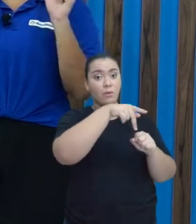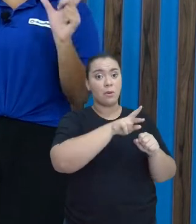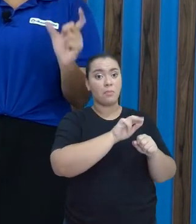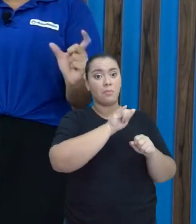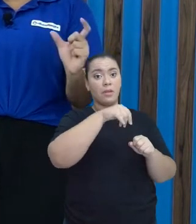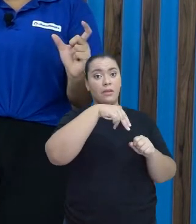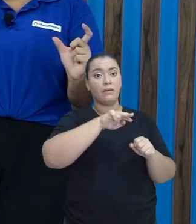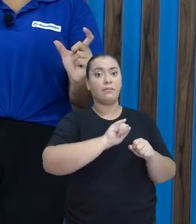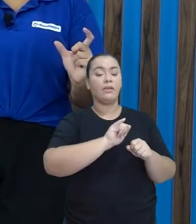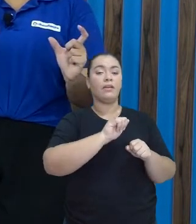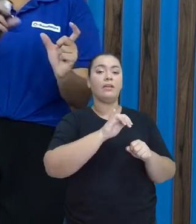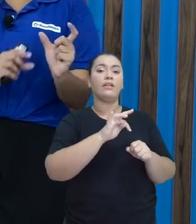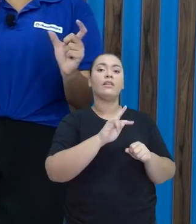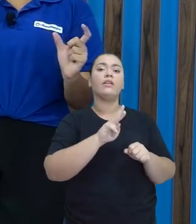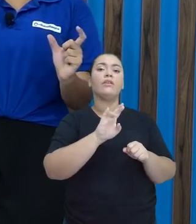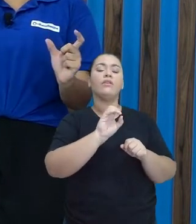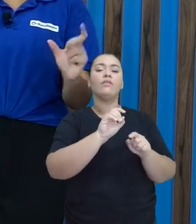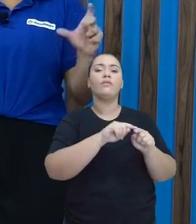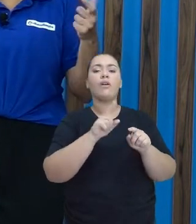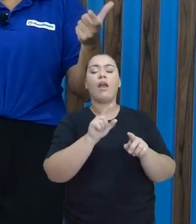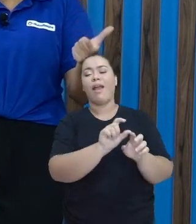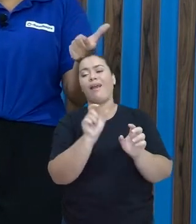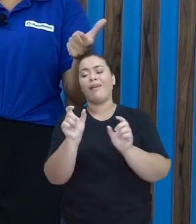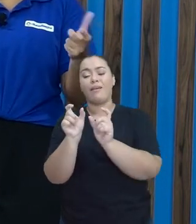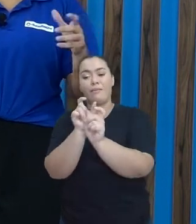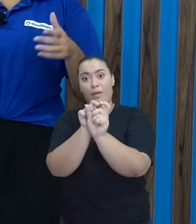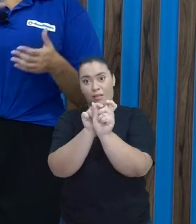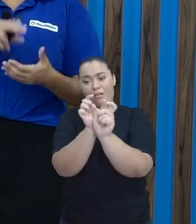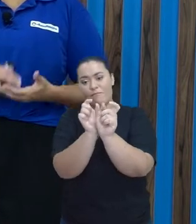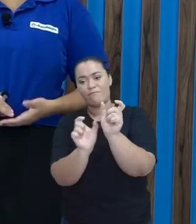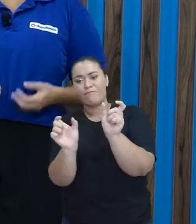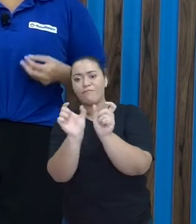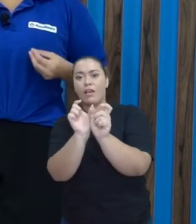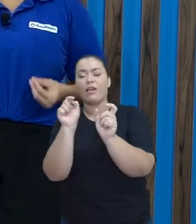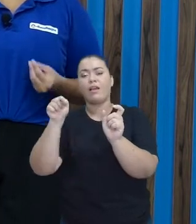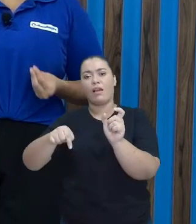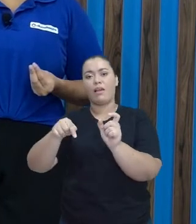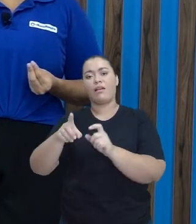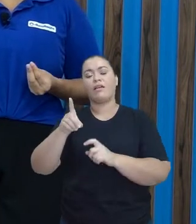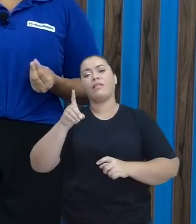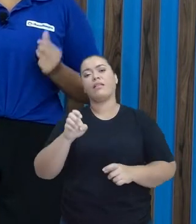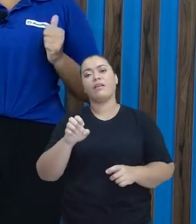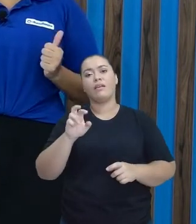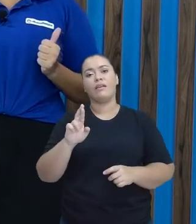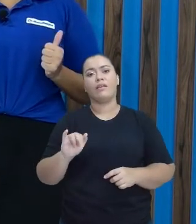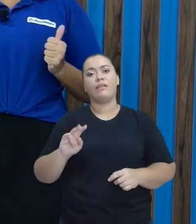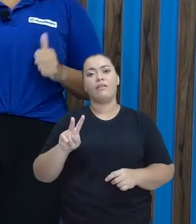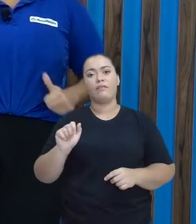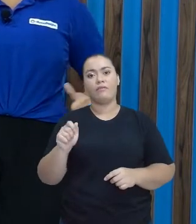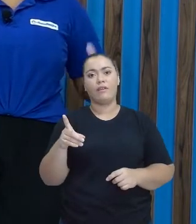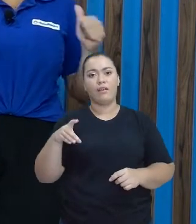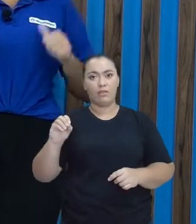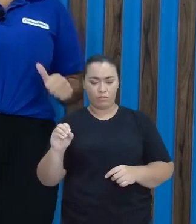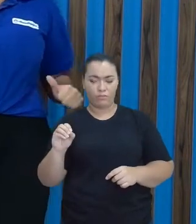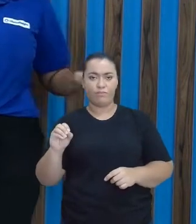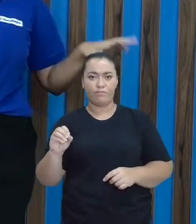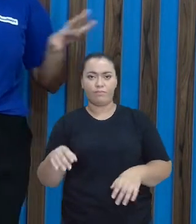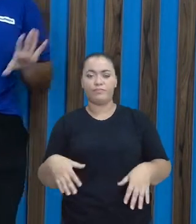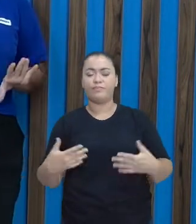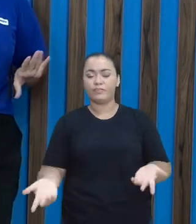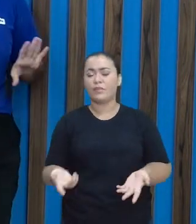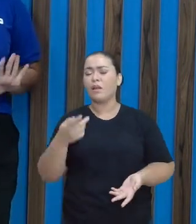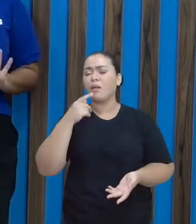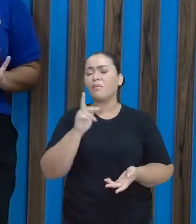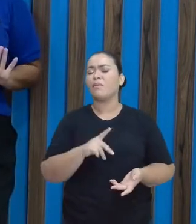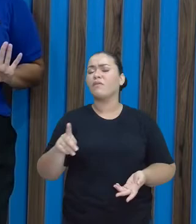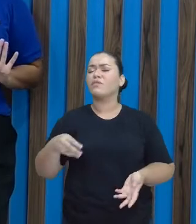um prefixo a ao adjetivo. Por isso, é um adjetivo derivado. Tranquilo? Professora Adriana, como estamos